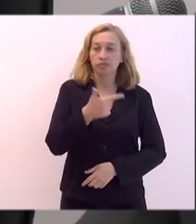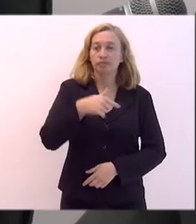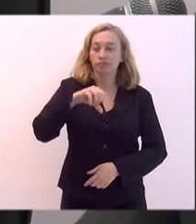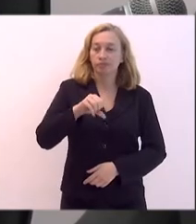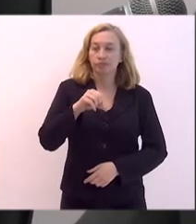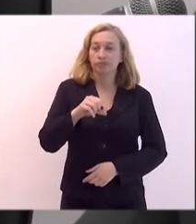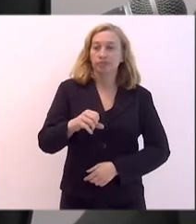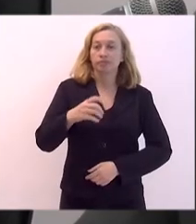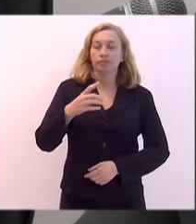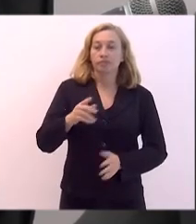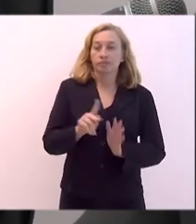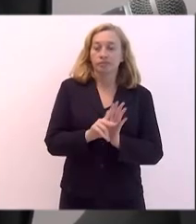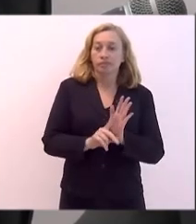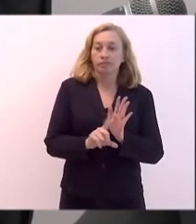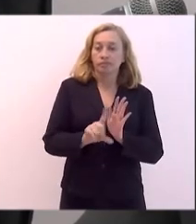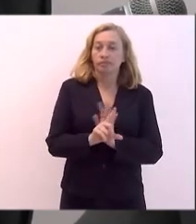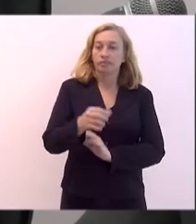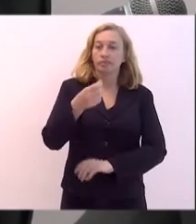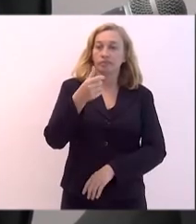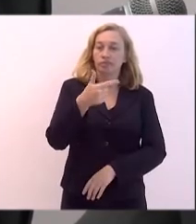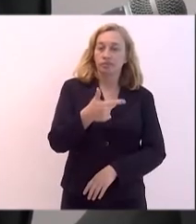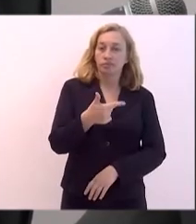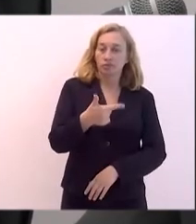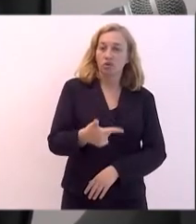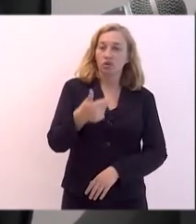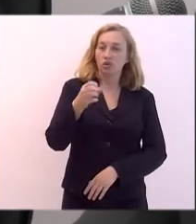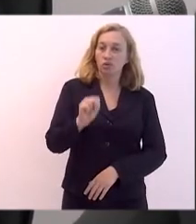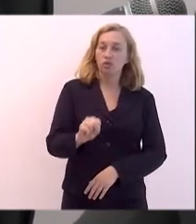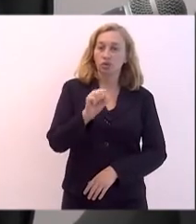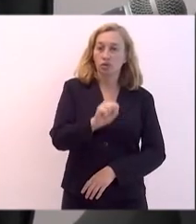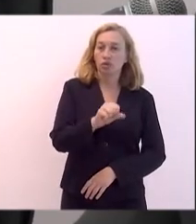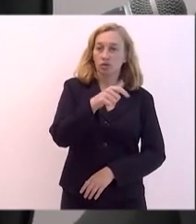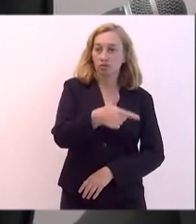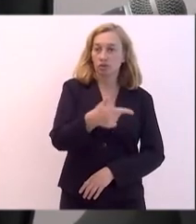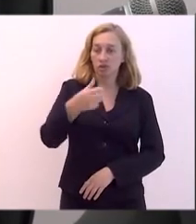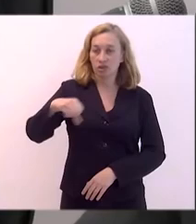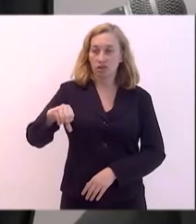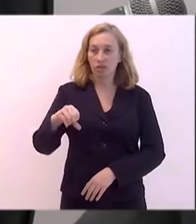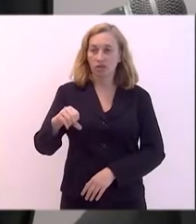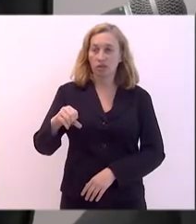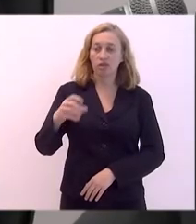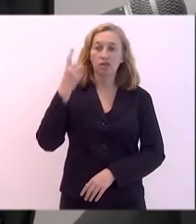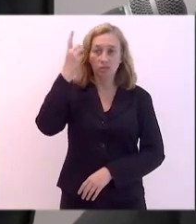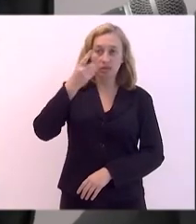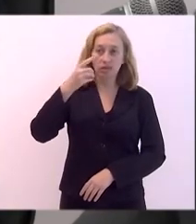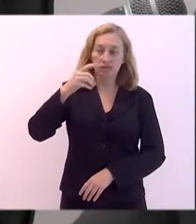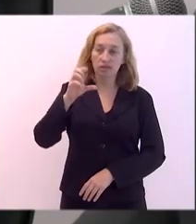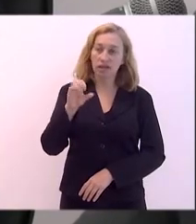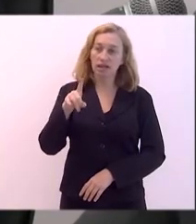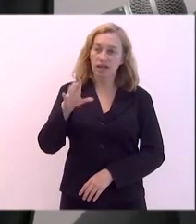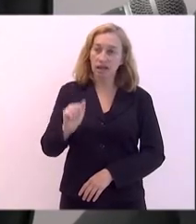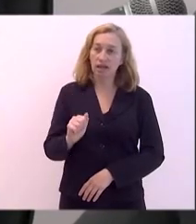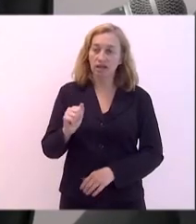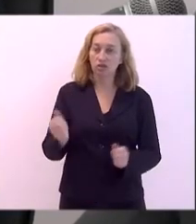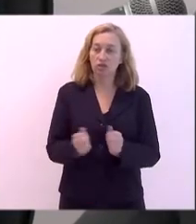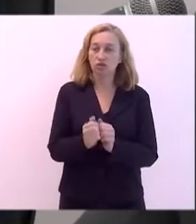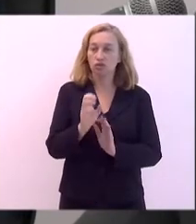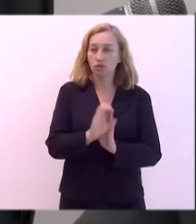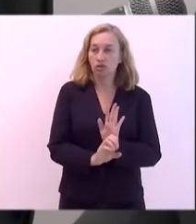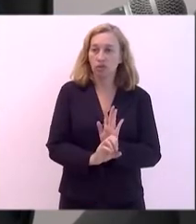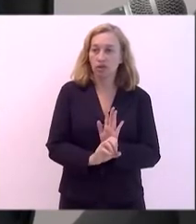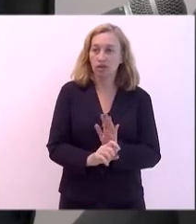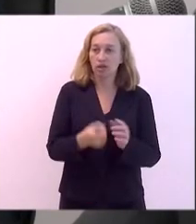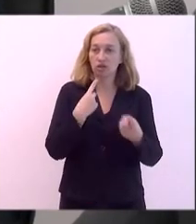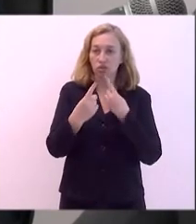29, projeto de lei número 288, de 2019, autoria do deputado Márcio Canella, parecer pela constitucionalidade com emenda. Até boa. Em